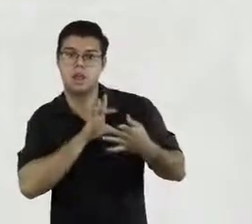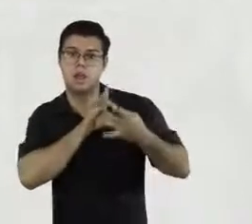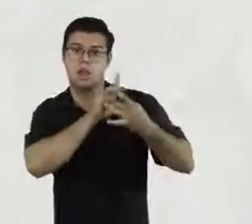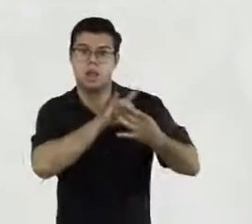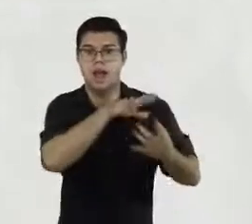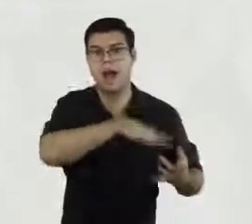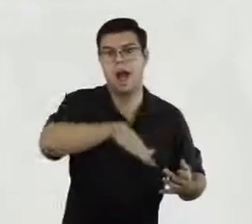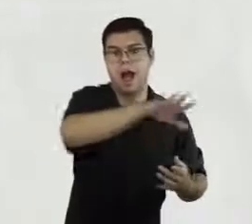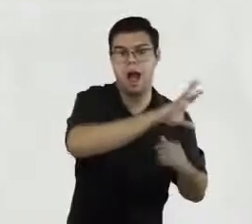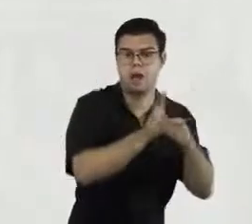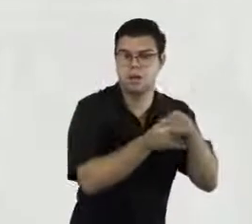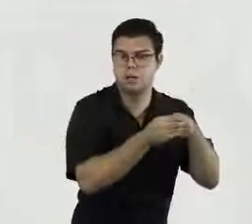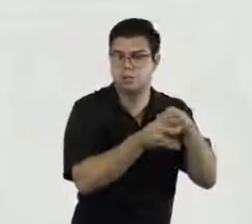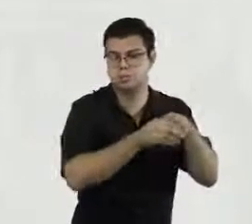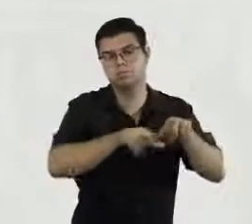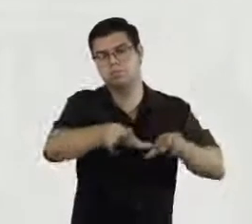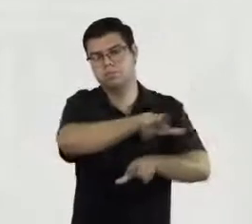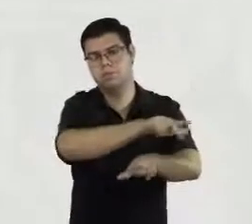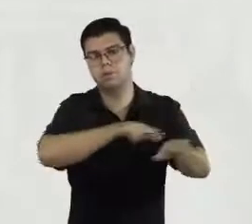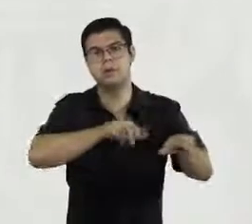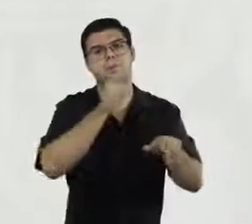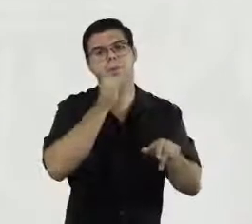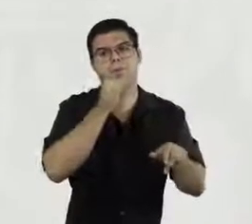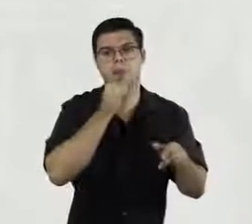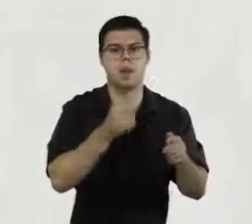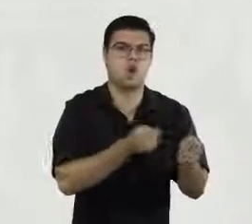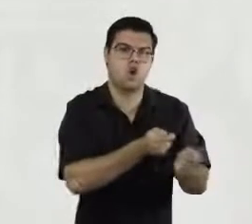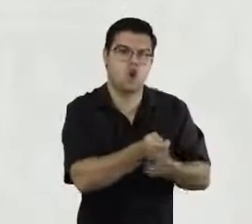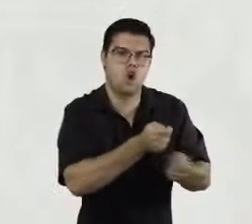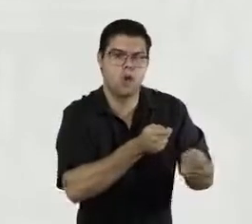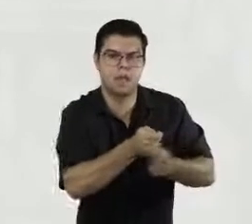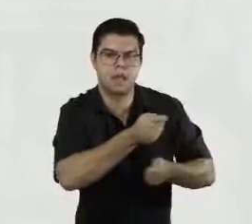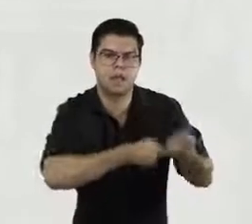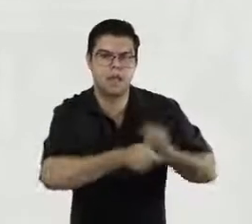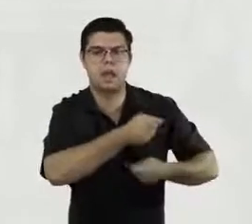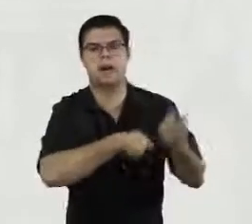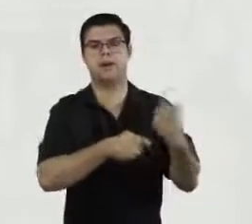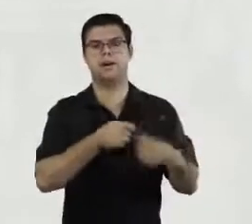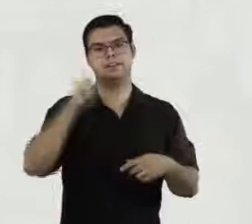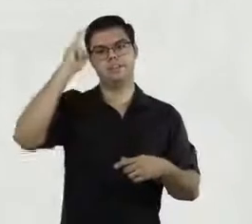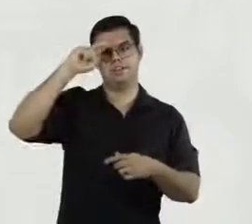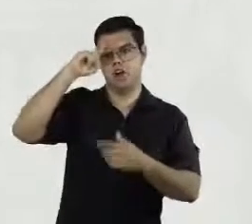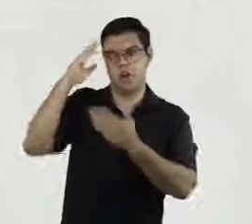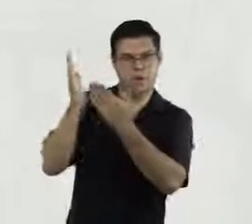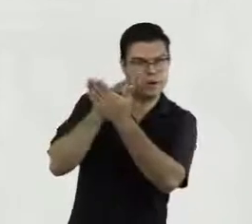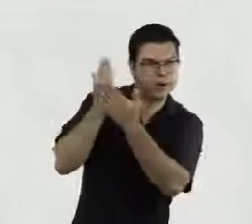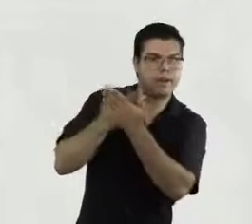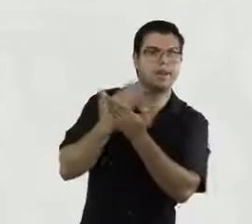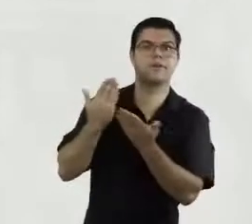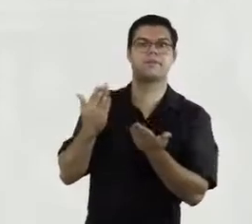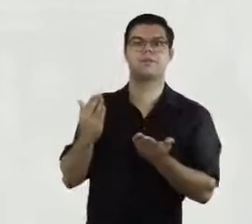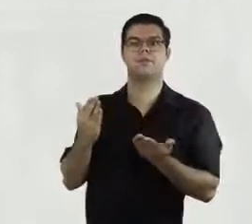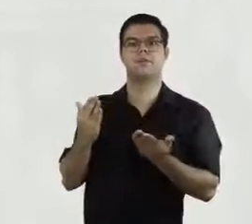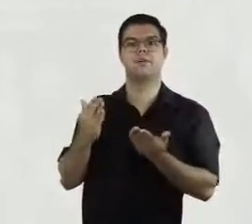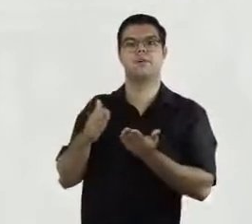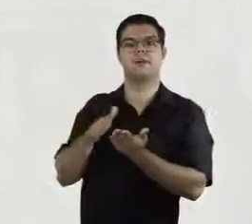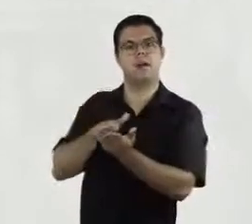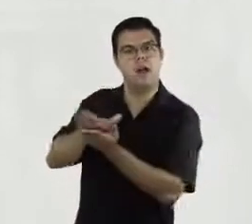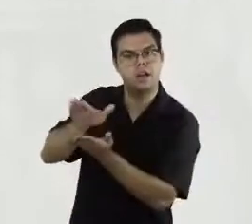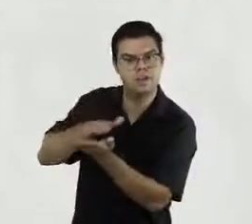áreas do conhecimento, por exemplo, economia e história do livro e das bibliotecas,